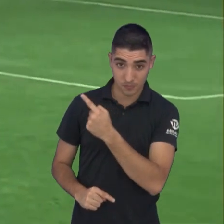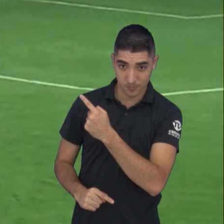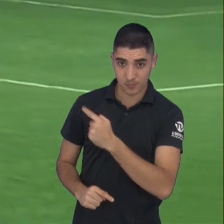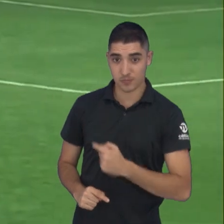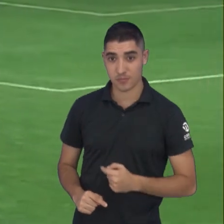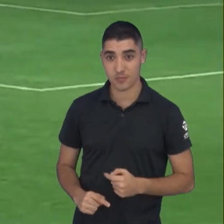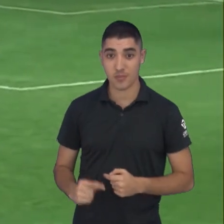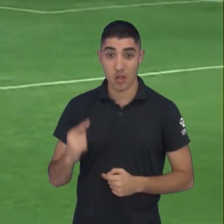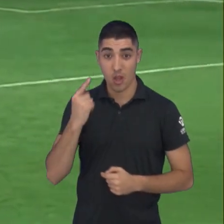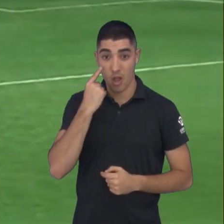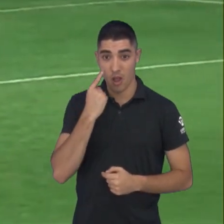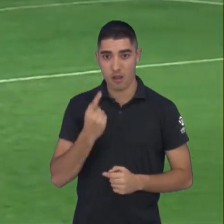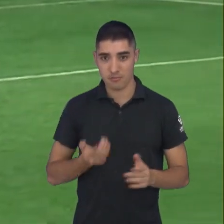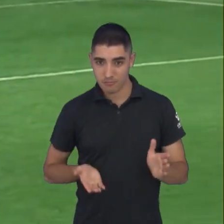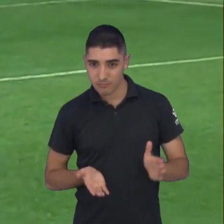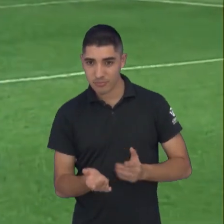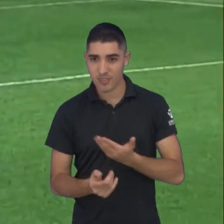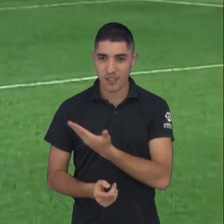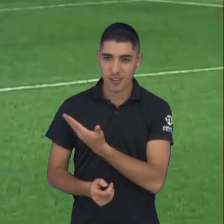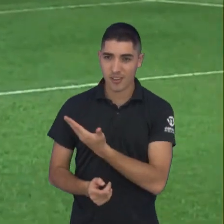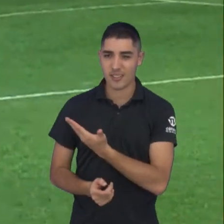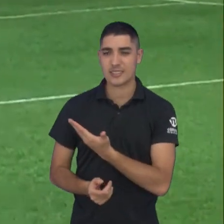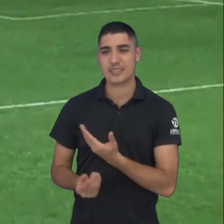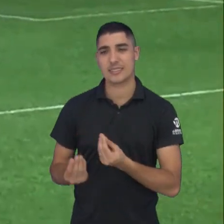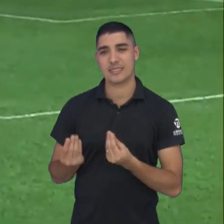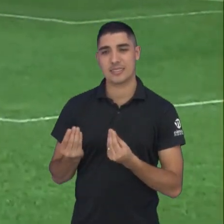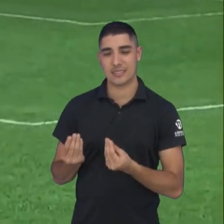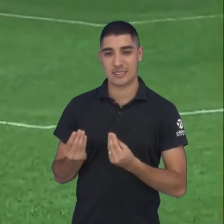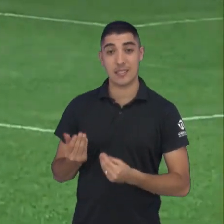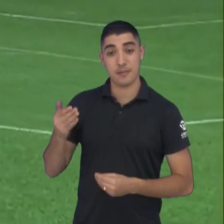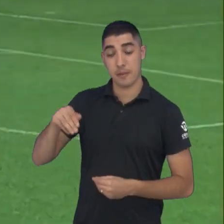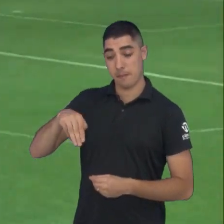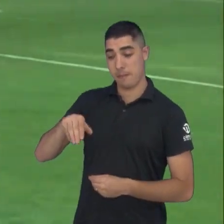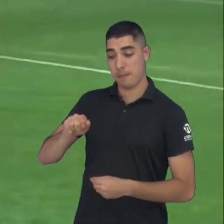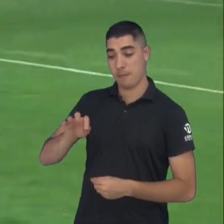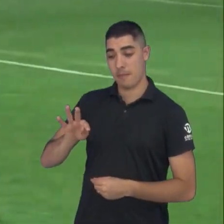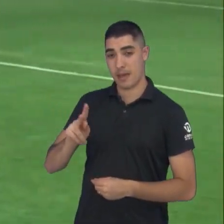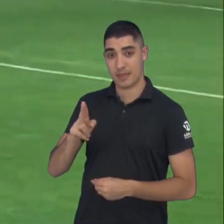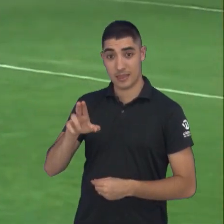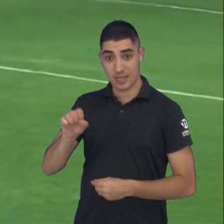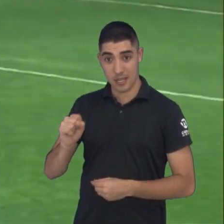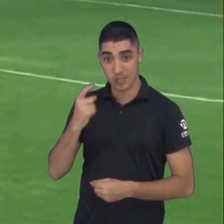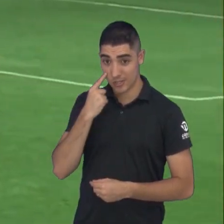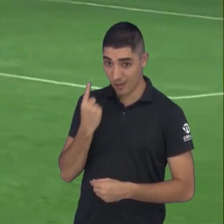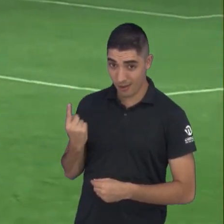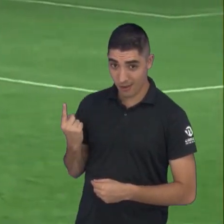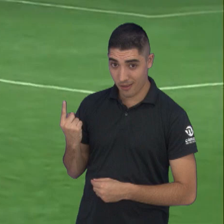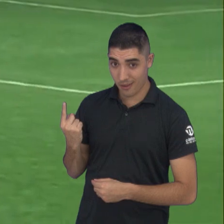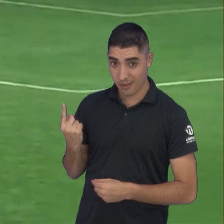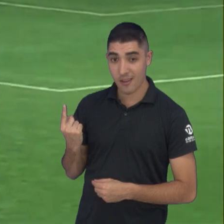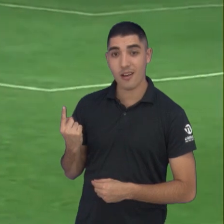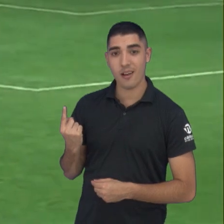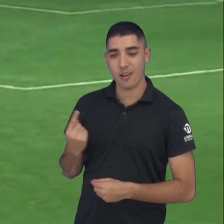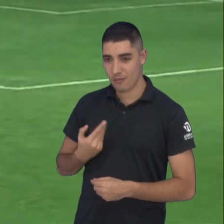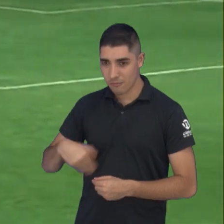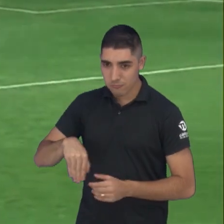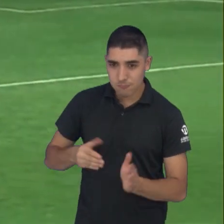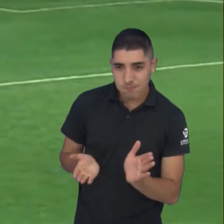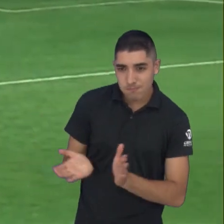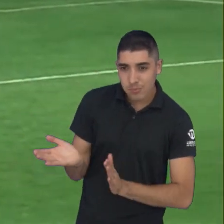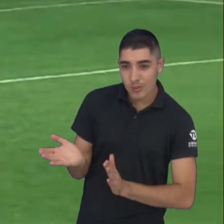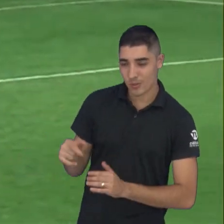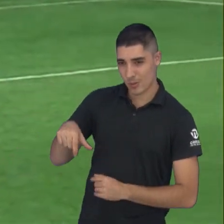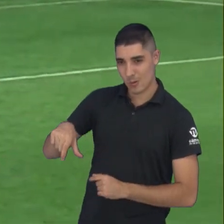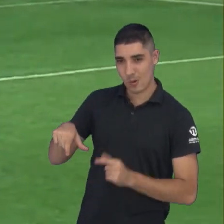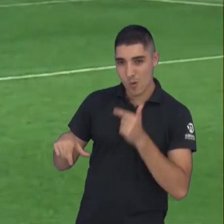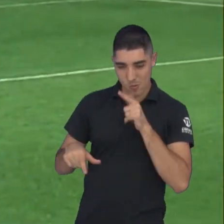cheia. Olha só o primeiro gol aí. Olha que beleza. O Matheus Ney recebeu ali, ó, olha só, pegou pelo rabo ali o gol porque teve problema